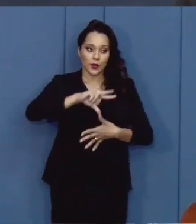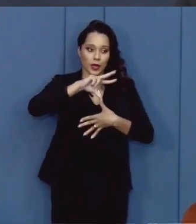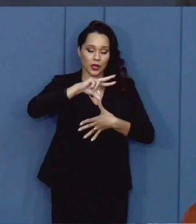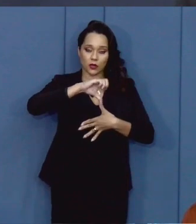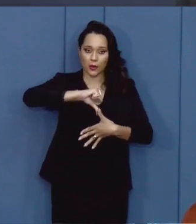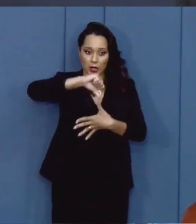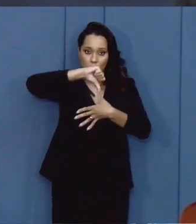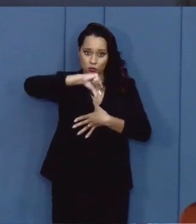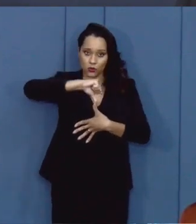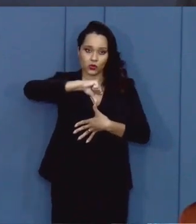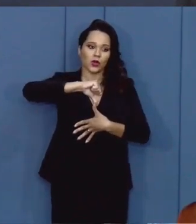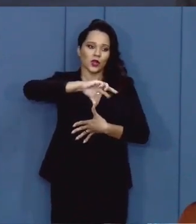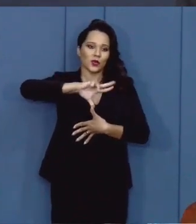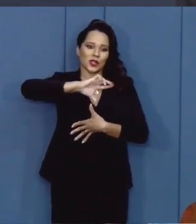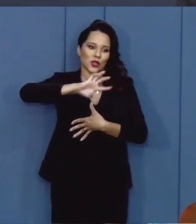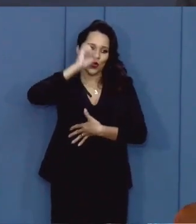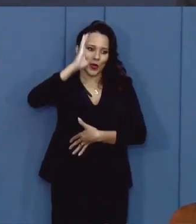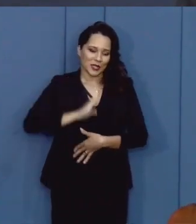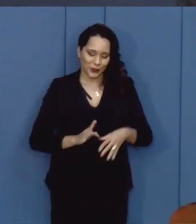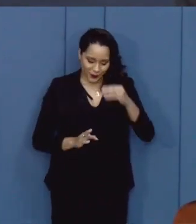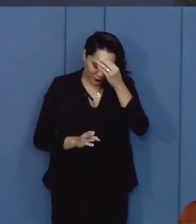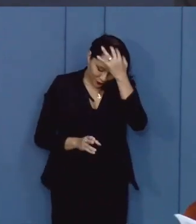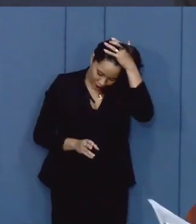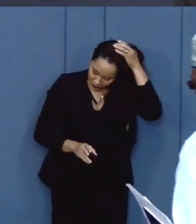Sul, não somente no Brasil.